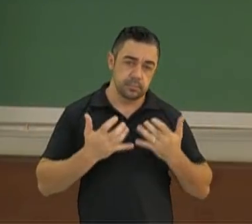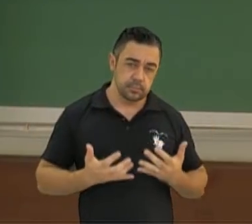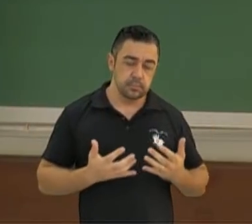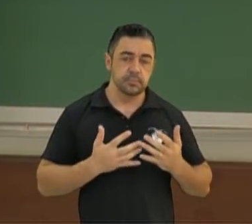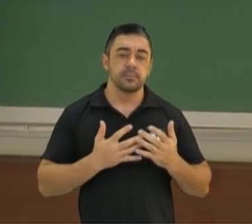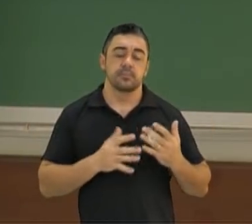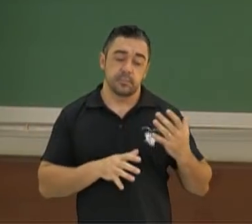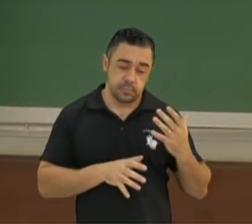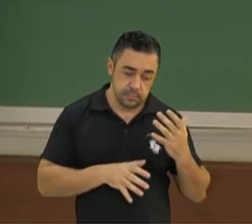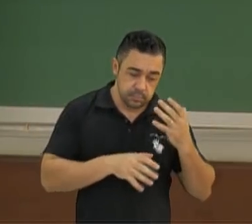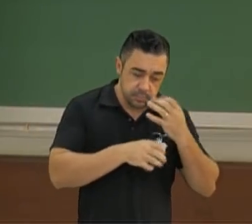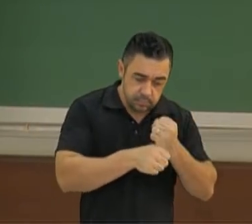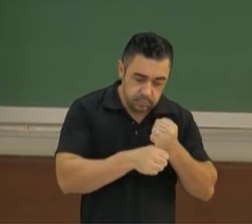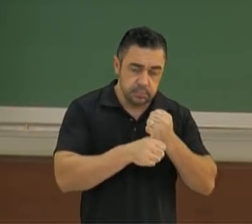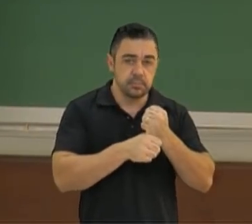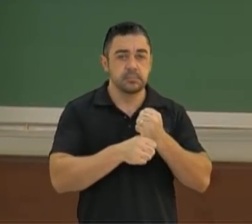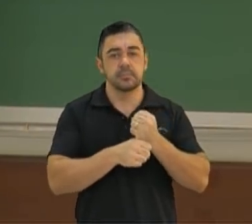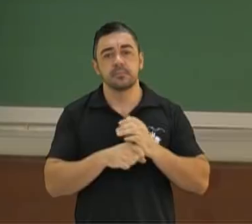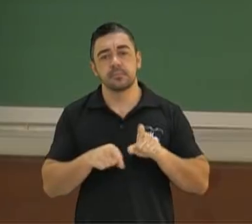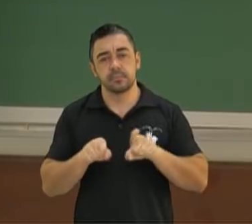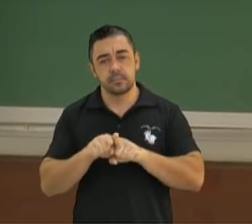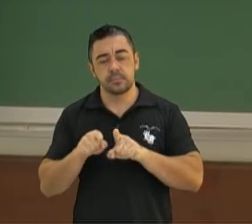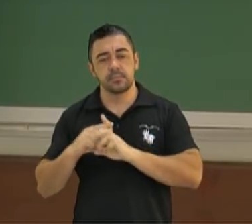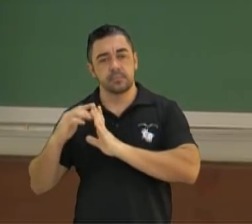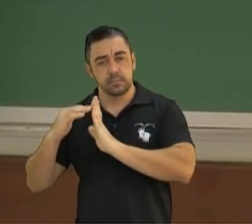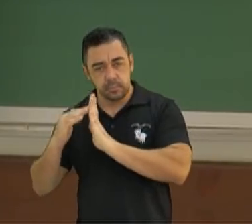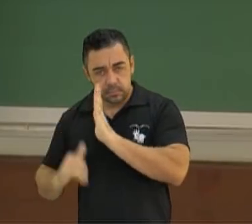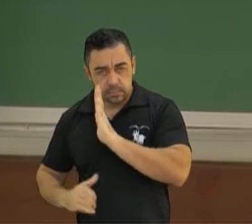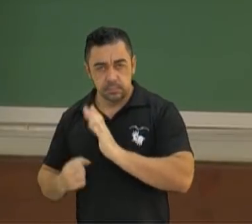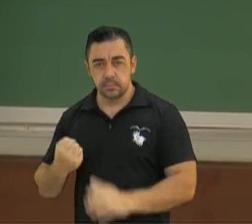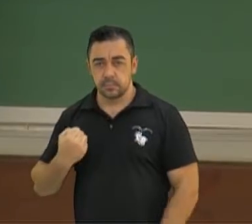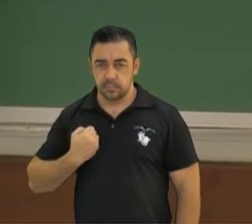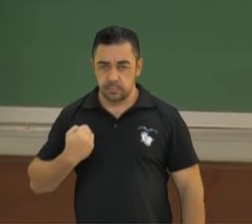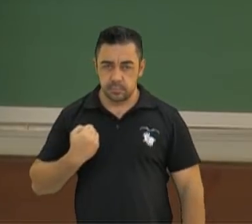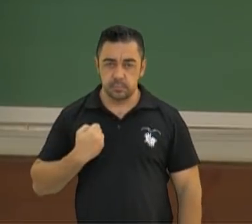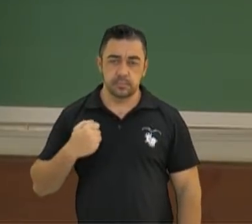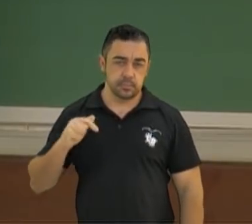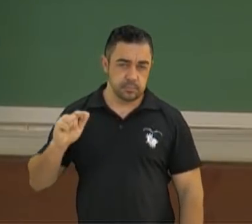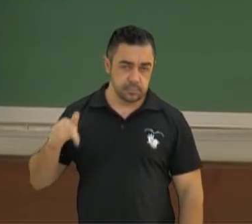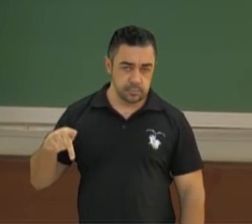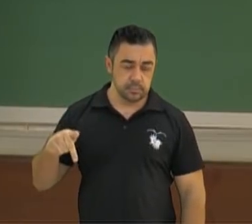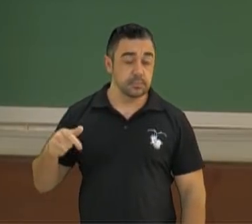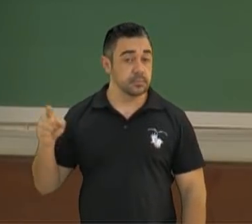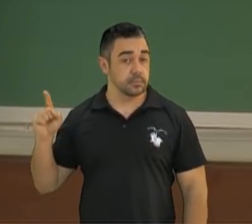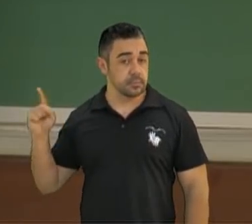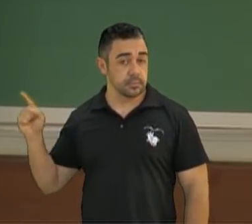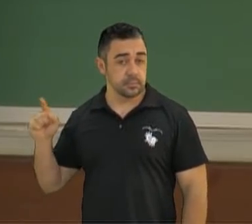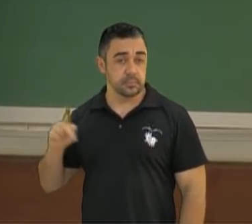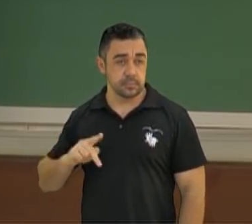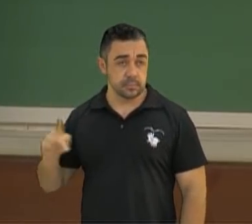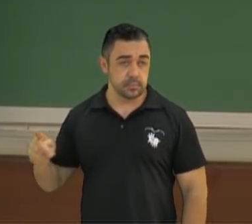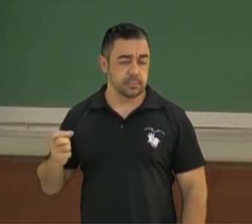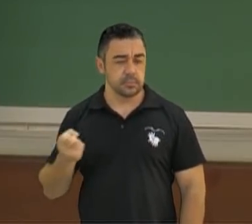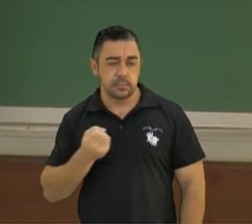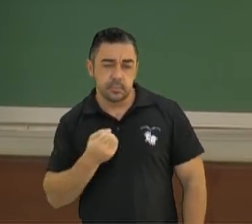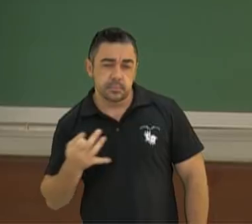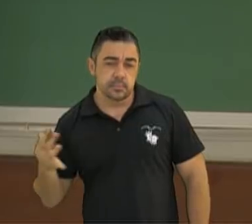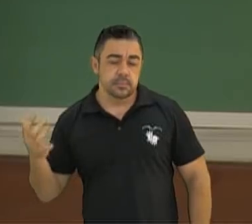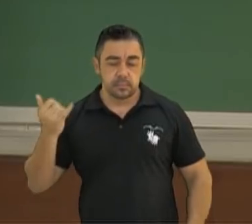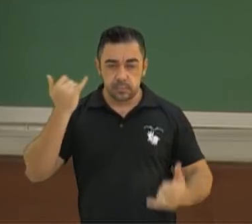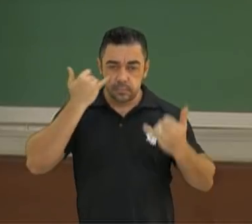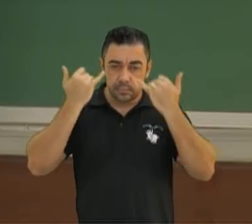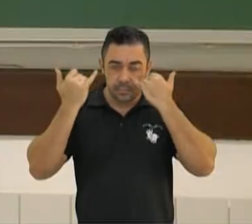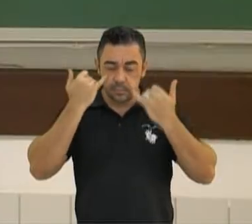a adição e subtração desses números racionais. E a professora colocou aqui, então, algumas